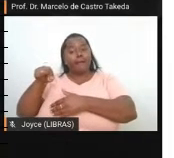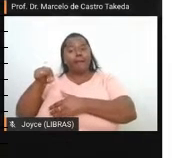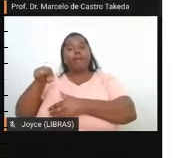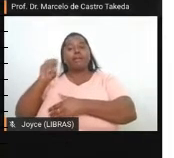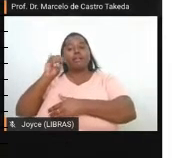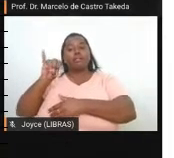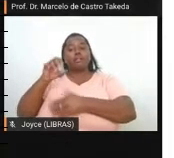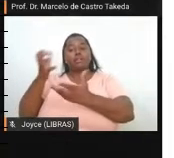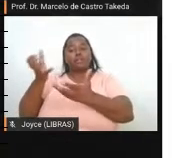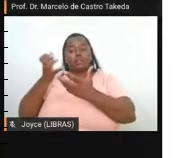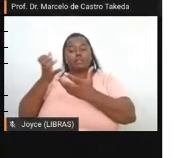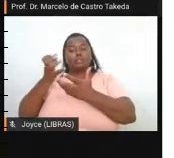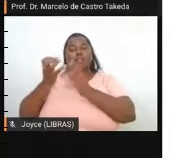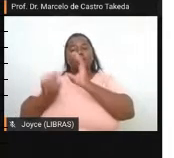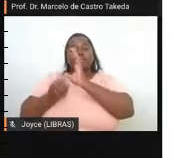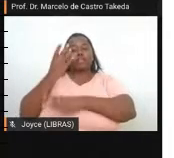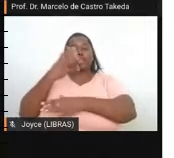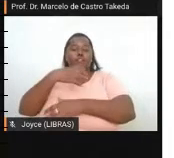aplicar essa